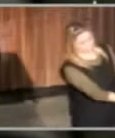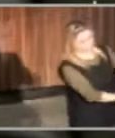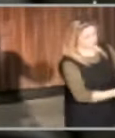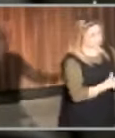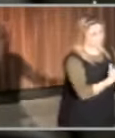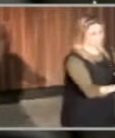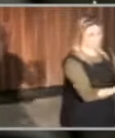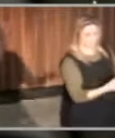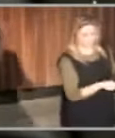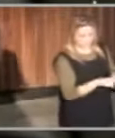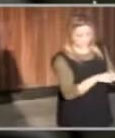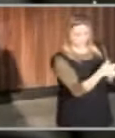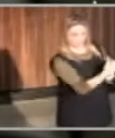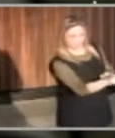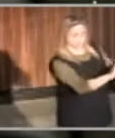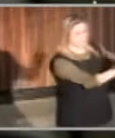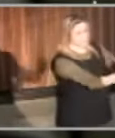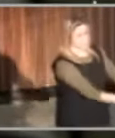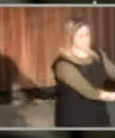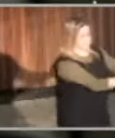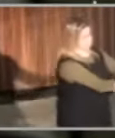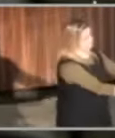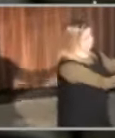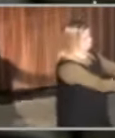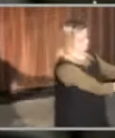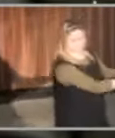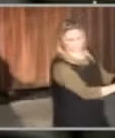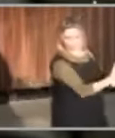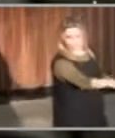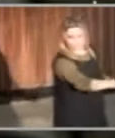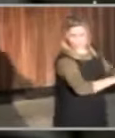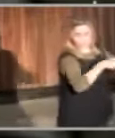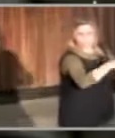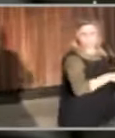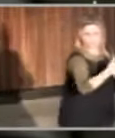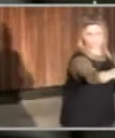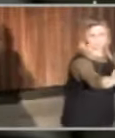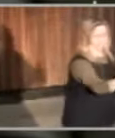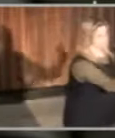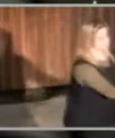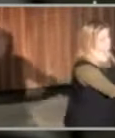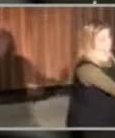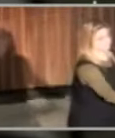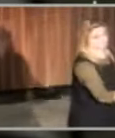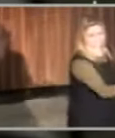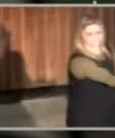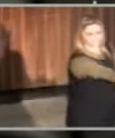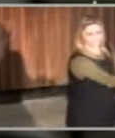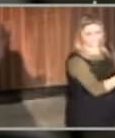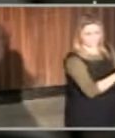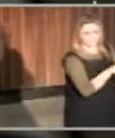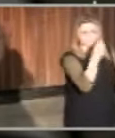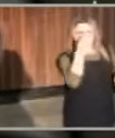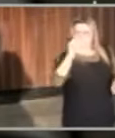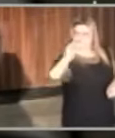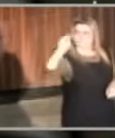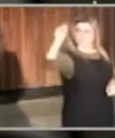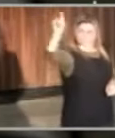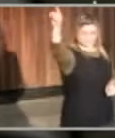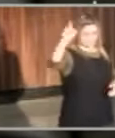começaram a seguir outros deuses, os deuses dos povos que viviam ao seu redor. E eles adoraram esses